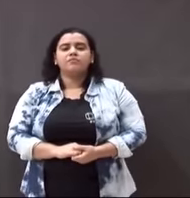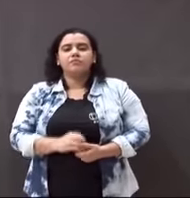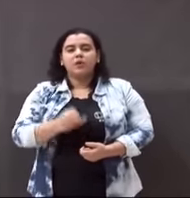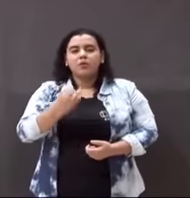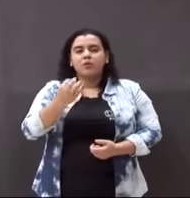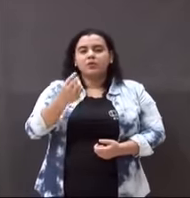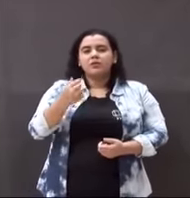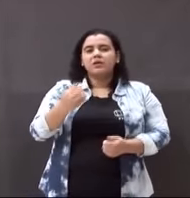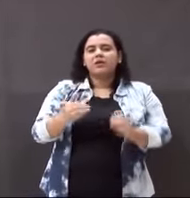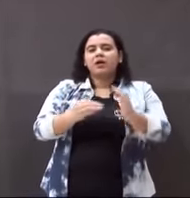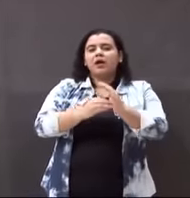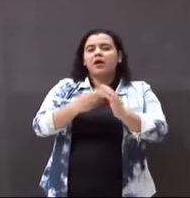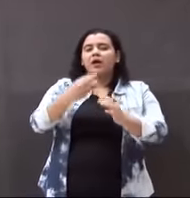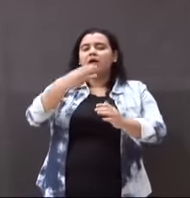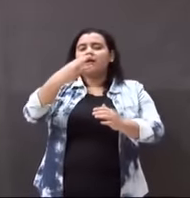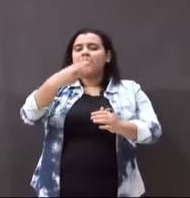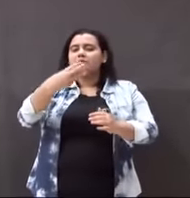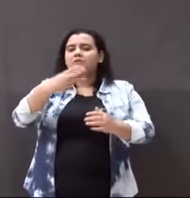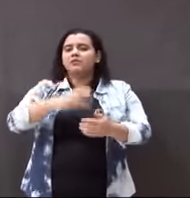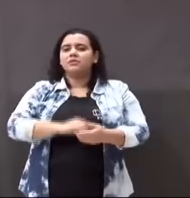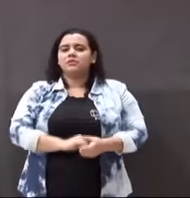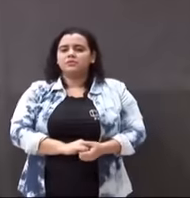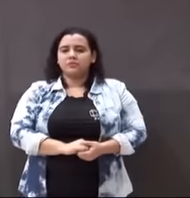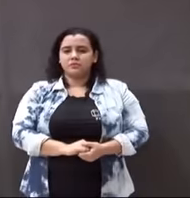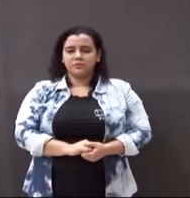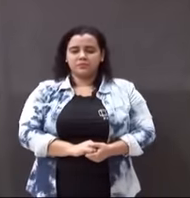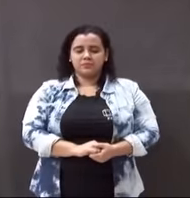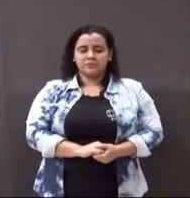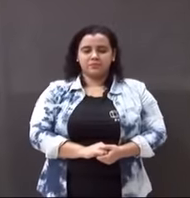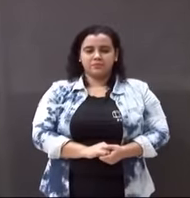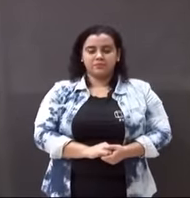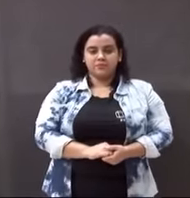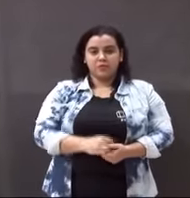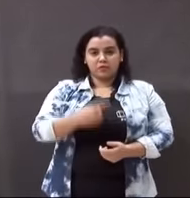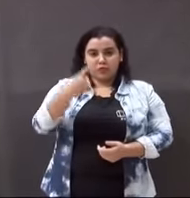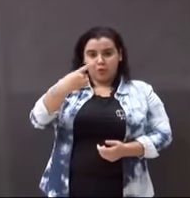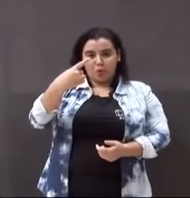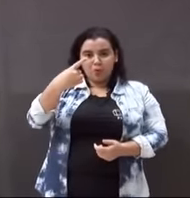porque eu trouxe alguém aqui para resgate. 1